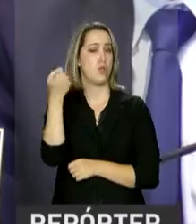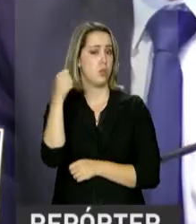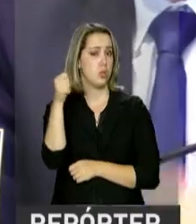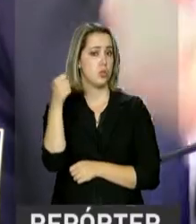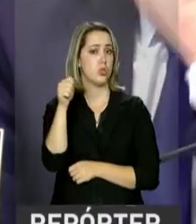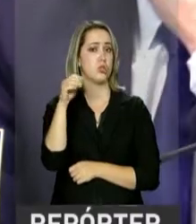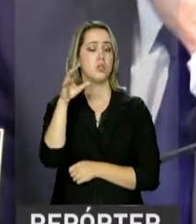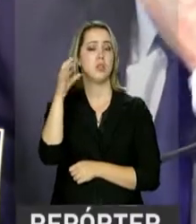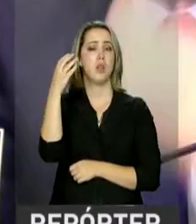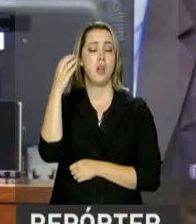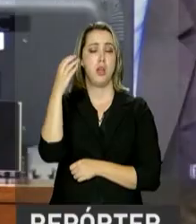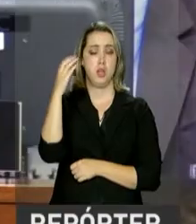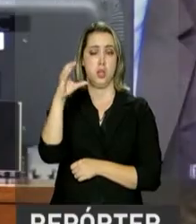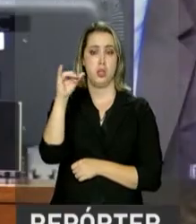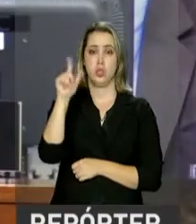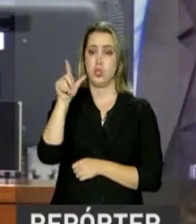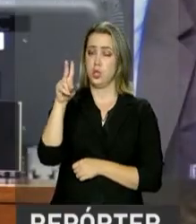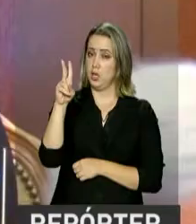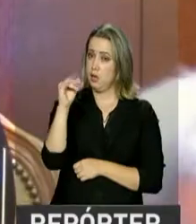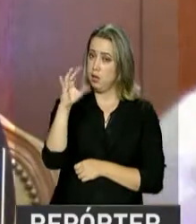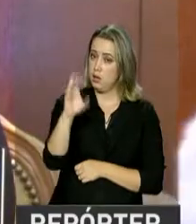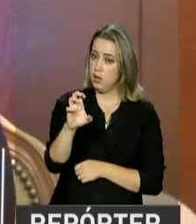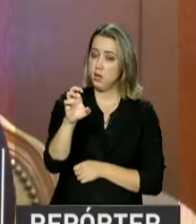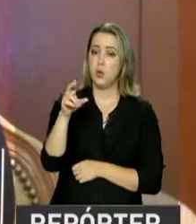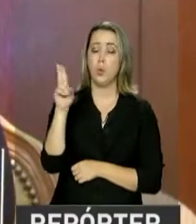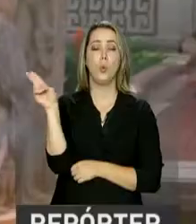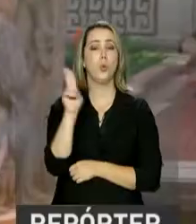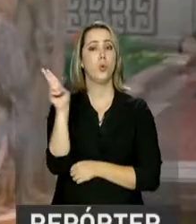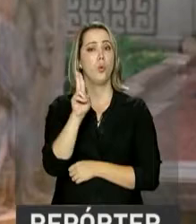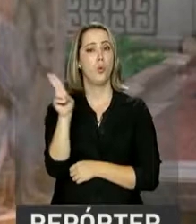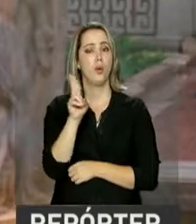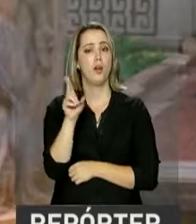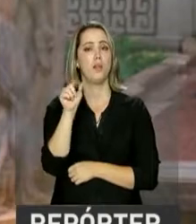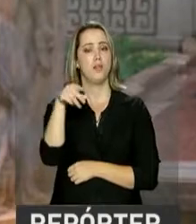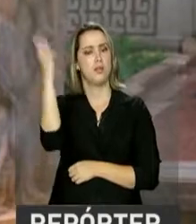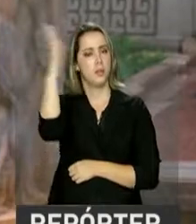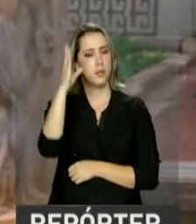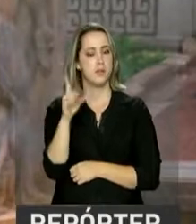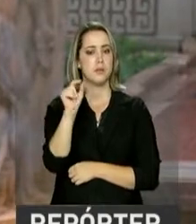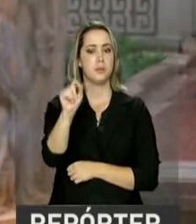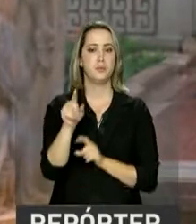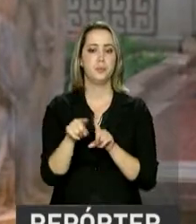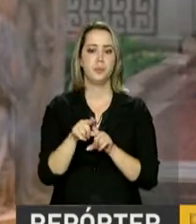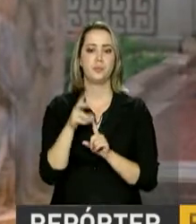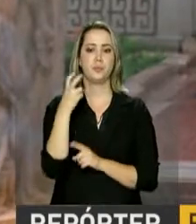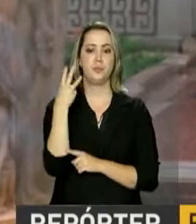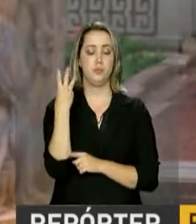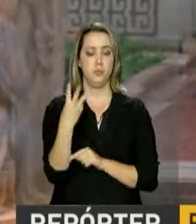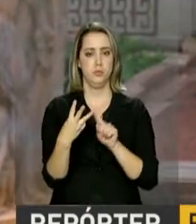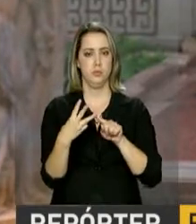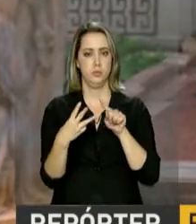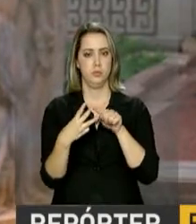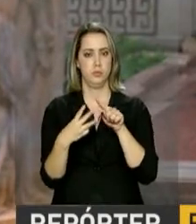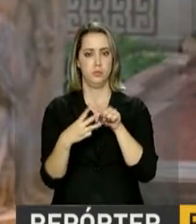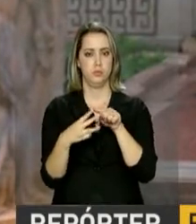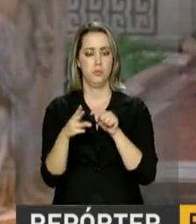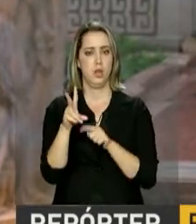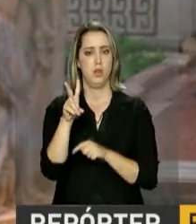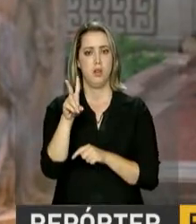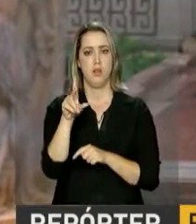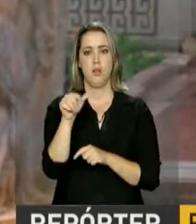estados unidos e uruguai e brasil dos candidatos disputam três vagas abertas para atuar entre